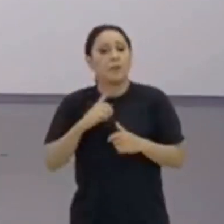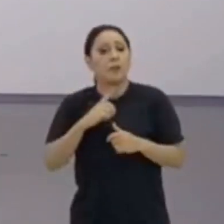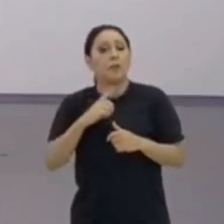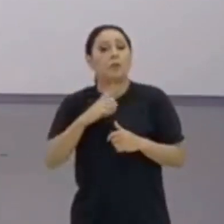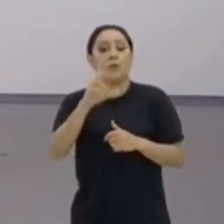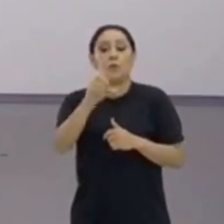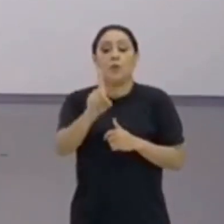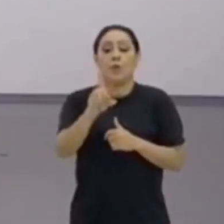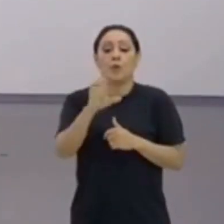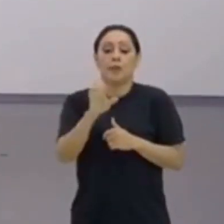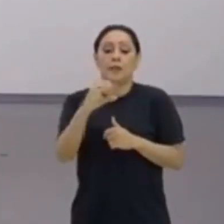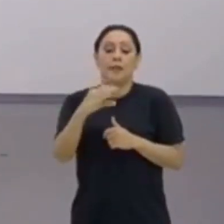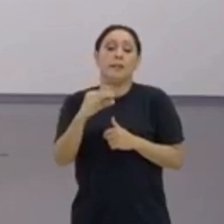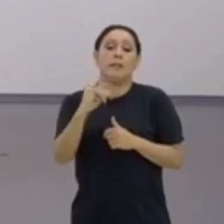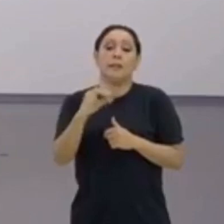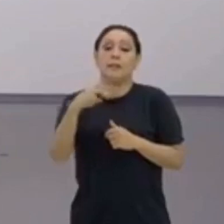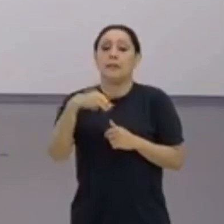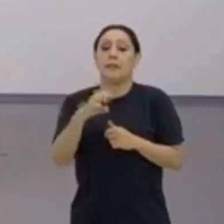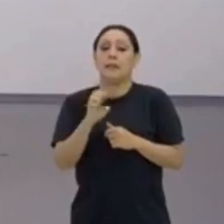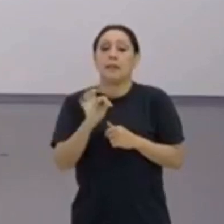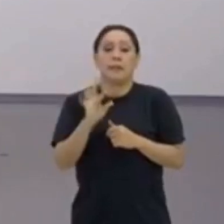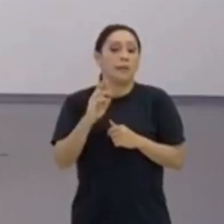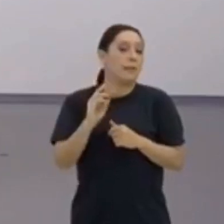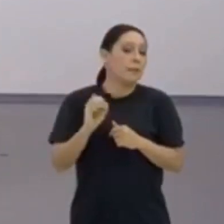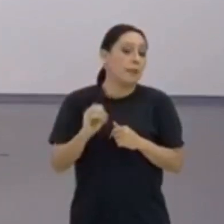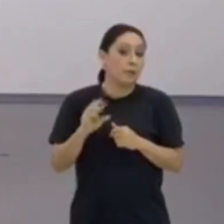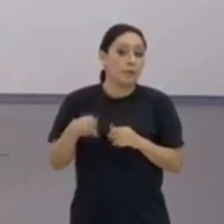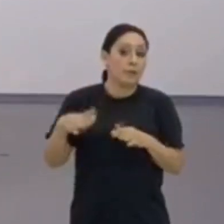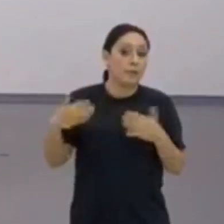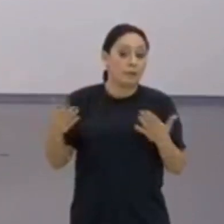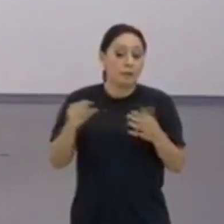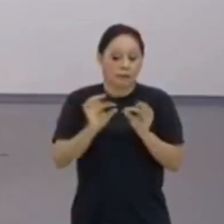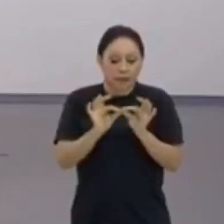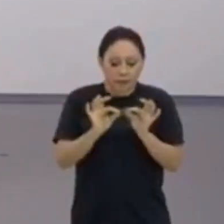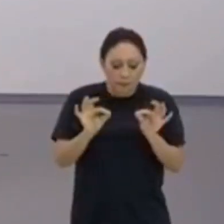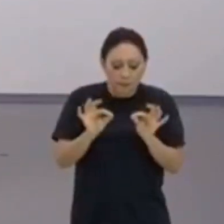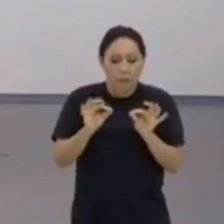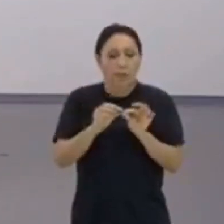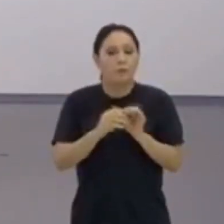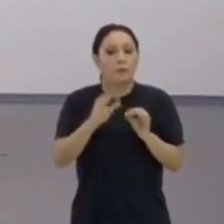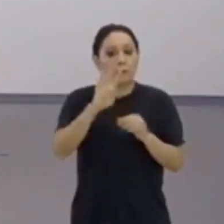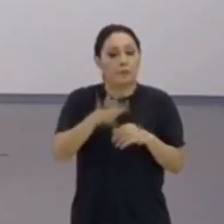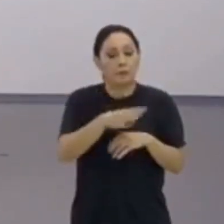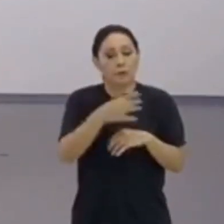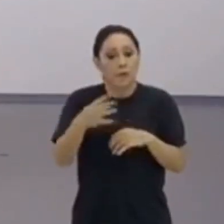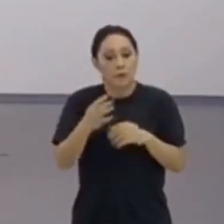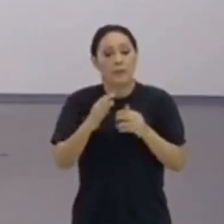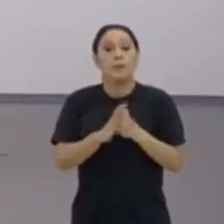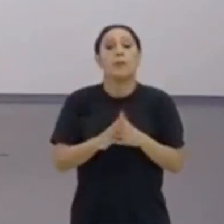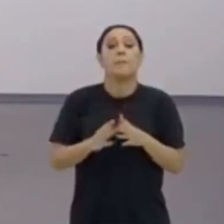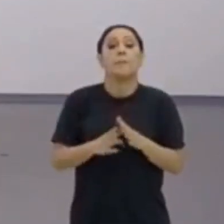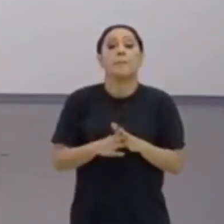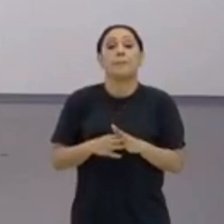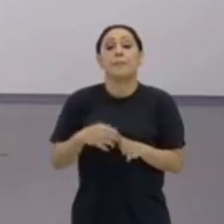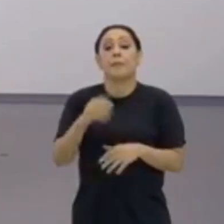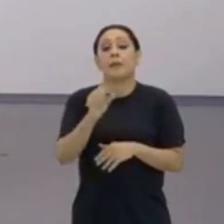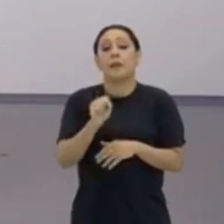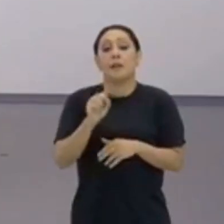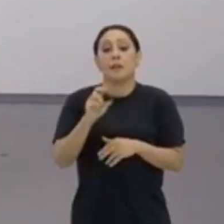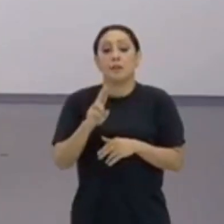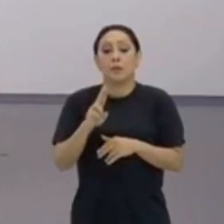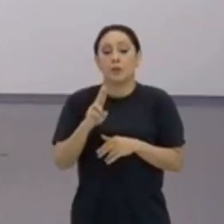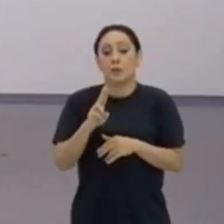dizer, o milímetro. E a menor unidade é o milímetro, né? Nesse sentido, nessa escala. Agora, boa pergunta agora, dos submúltiplos diretos, não é